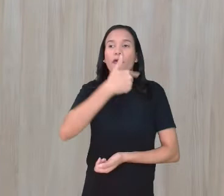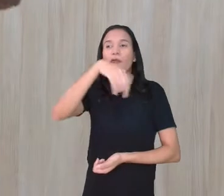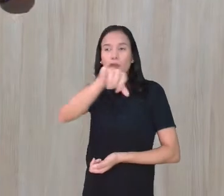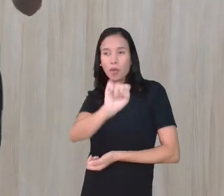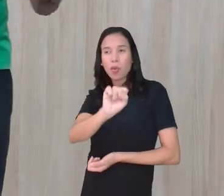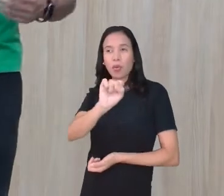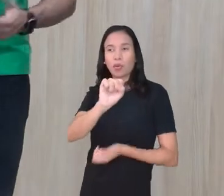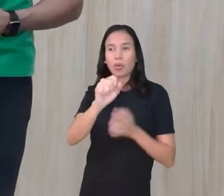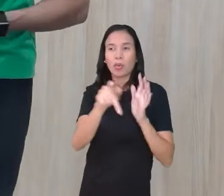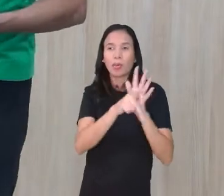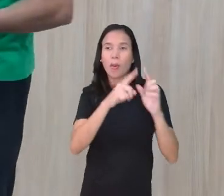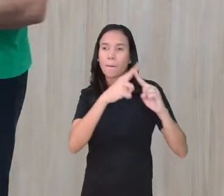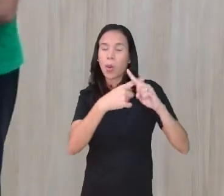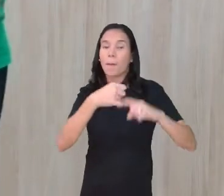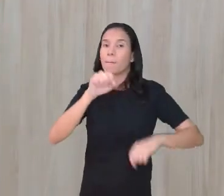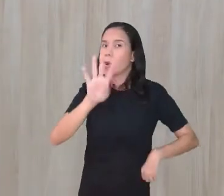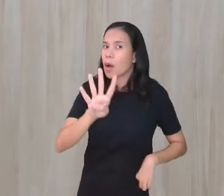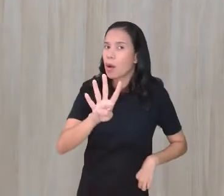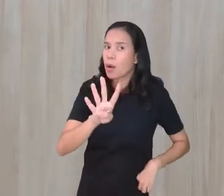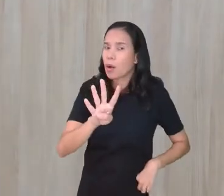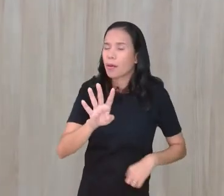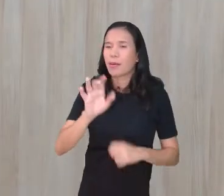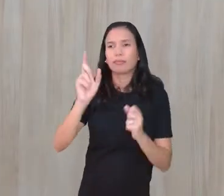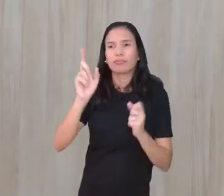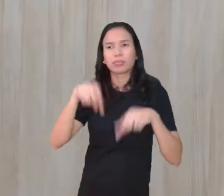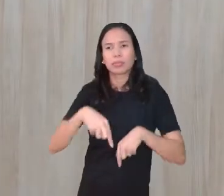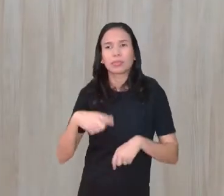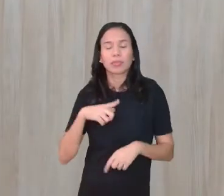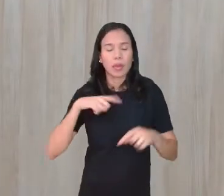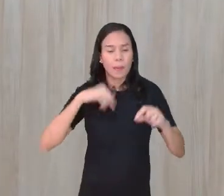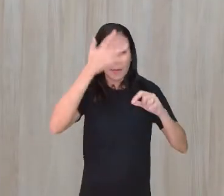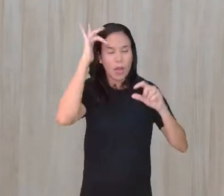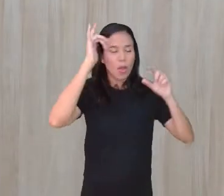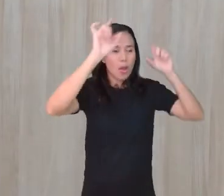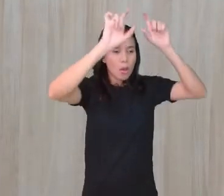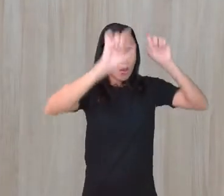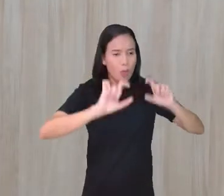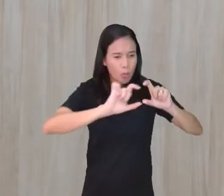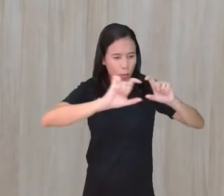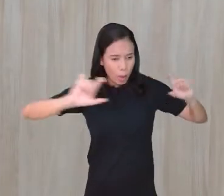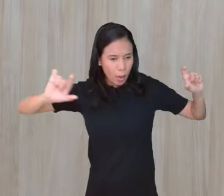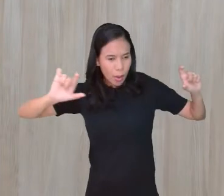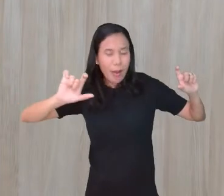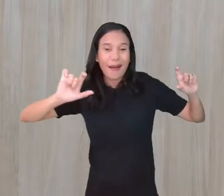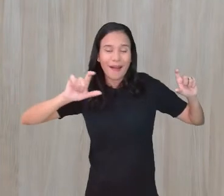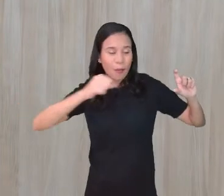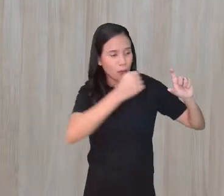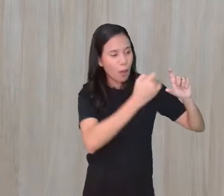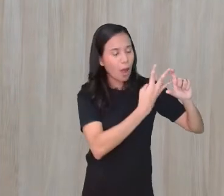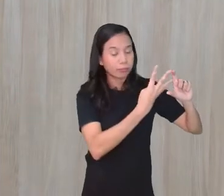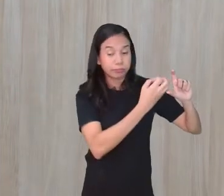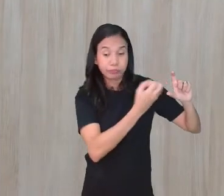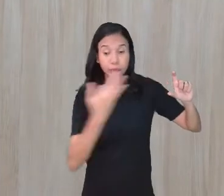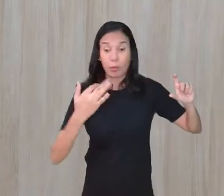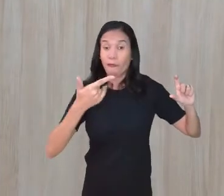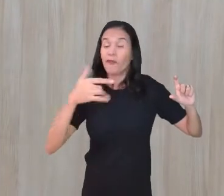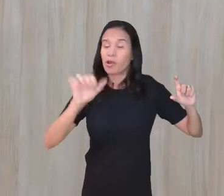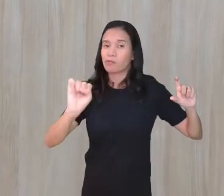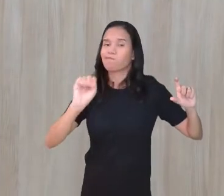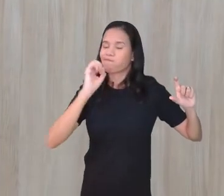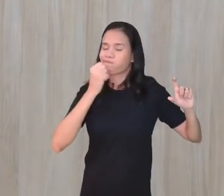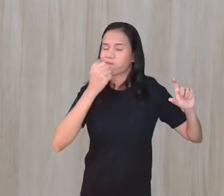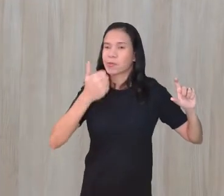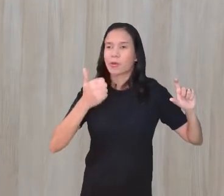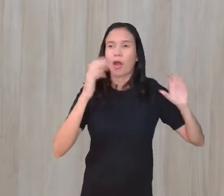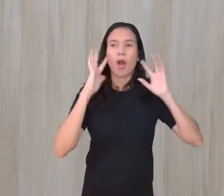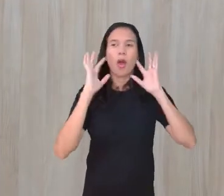é múltiplo de 4? Aí você vem aqui, ó, nos múltiplos de 4 e encontrou o 28. Opa, beleza, show